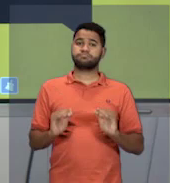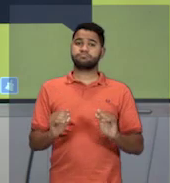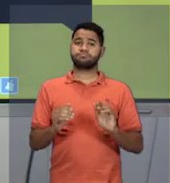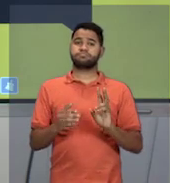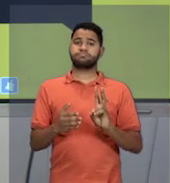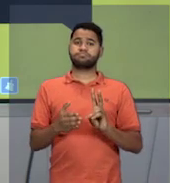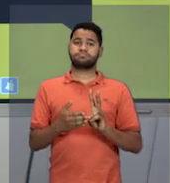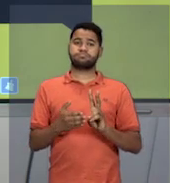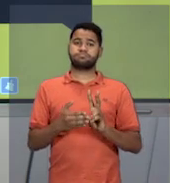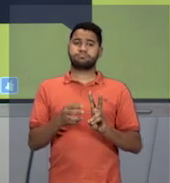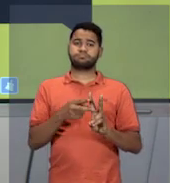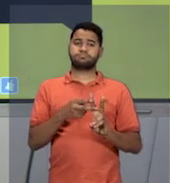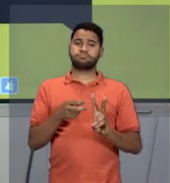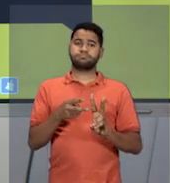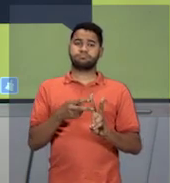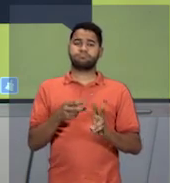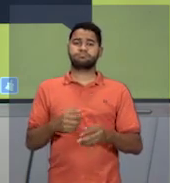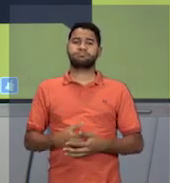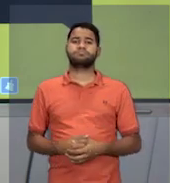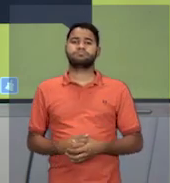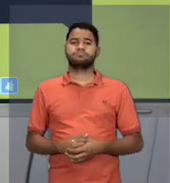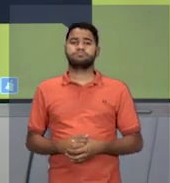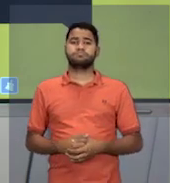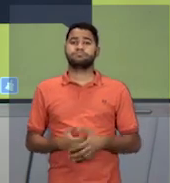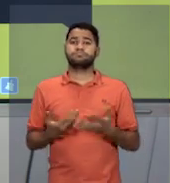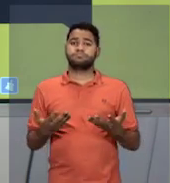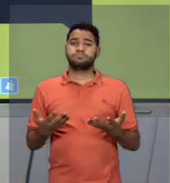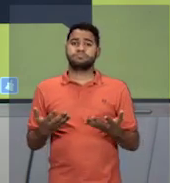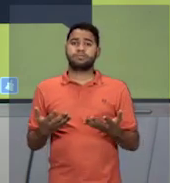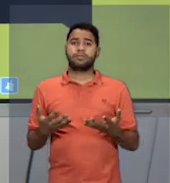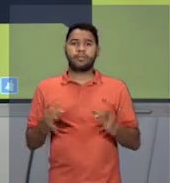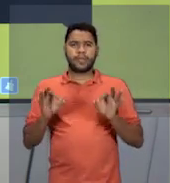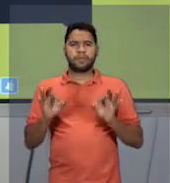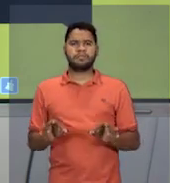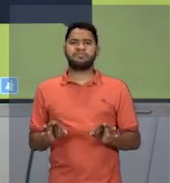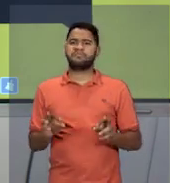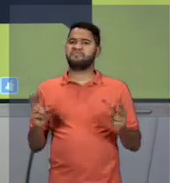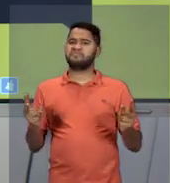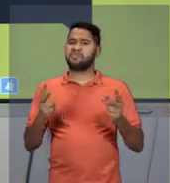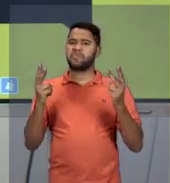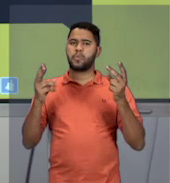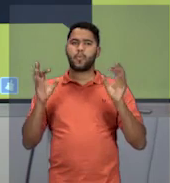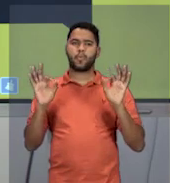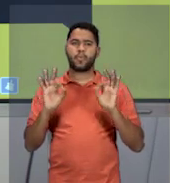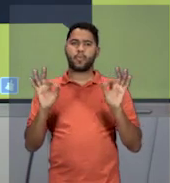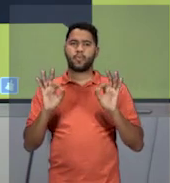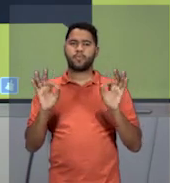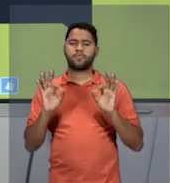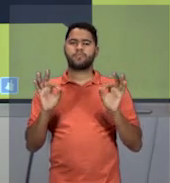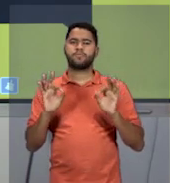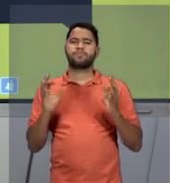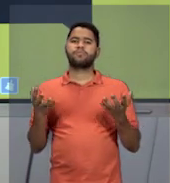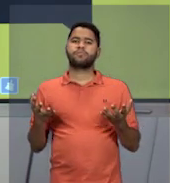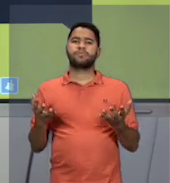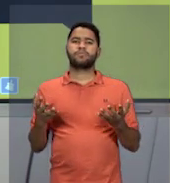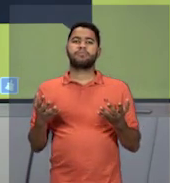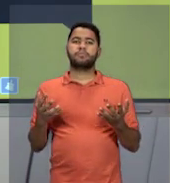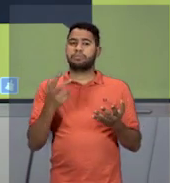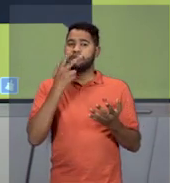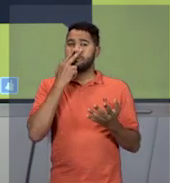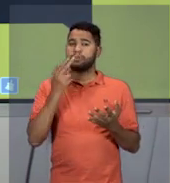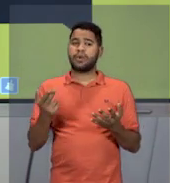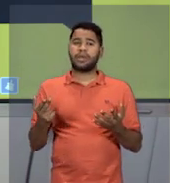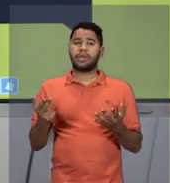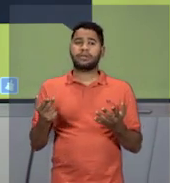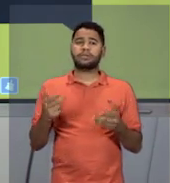os próprios indígenas, que eram completamente desvalorizados nesse contexto, né, eram deixados assim,